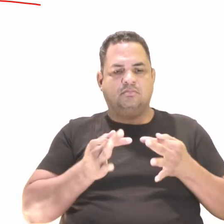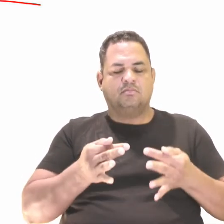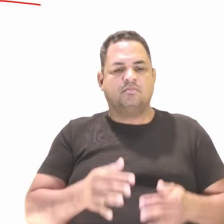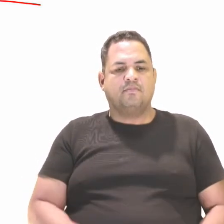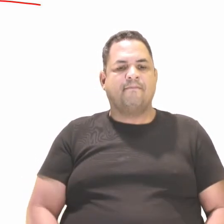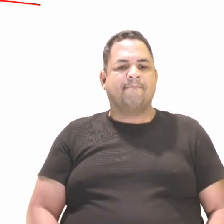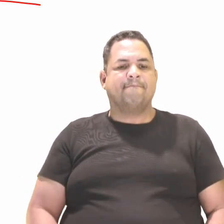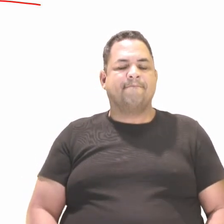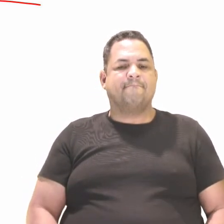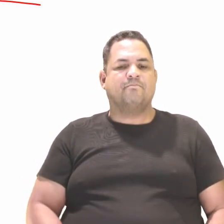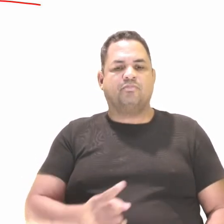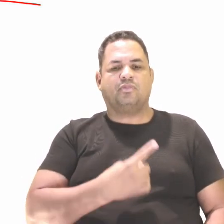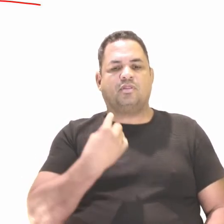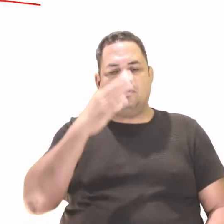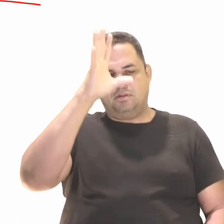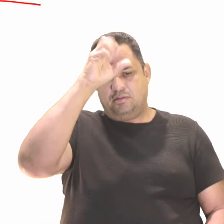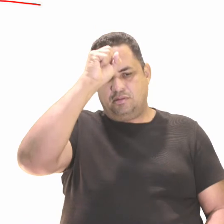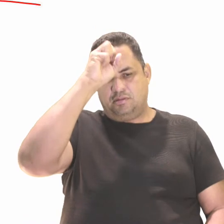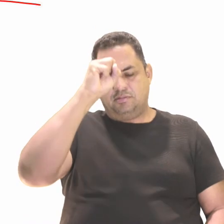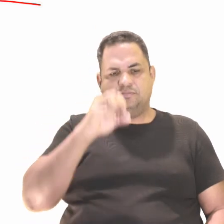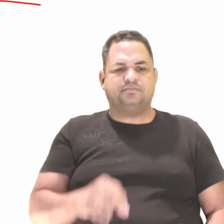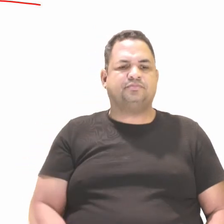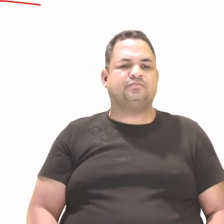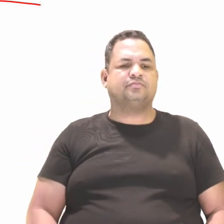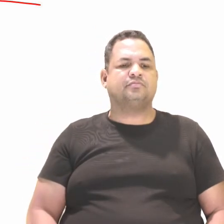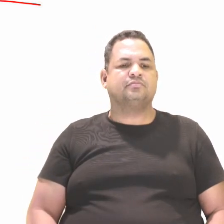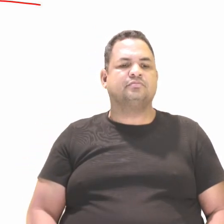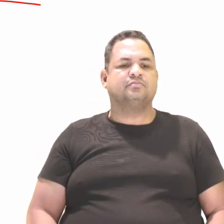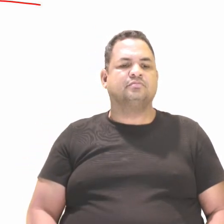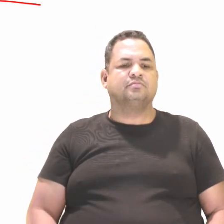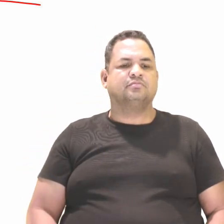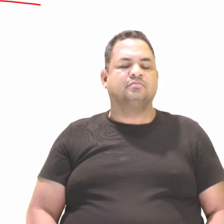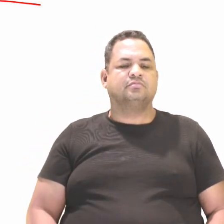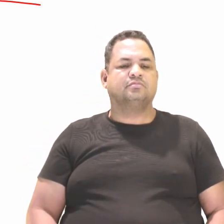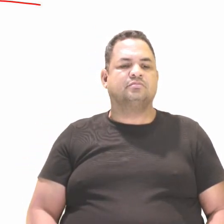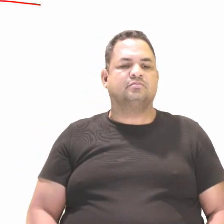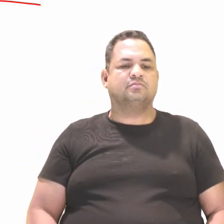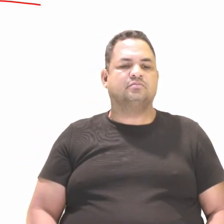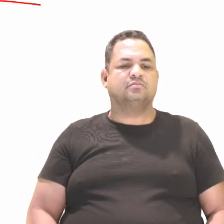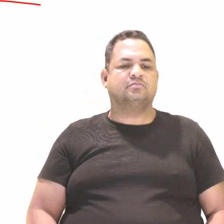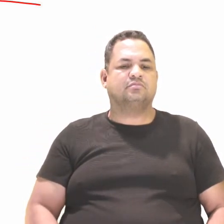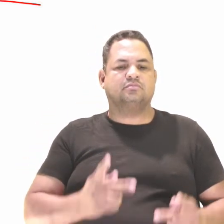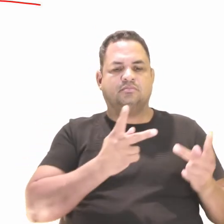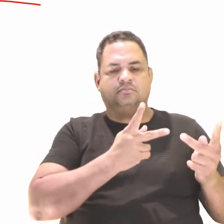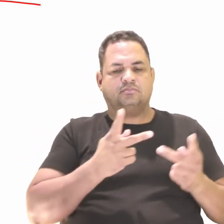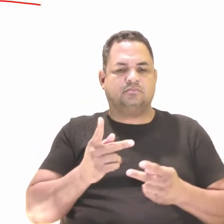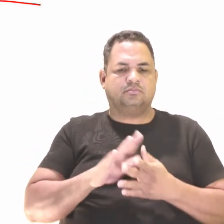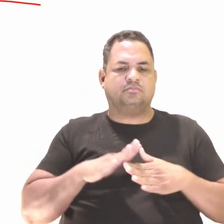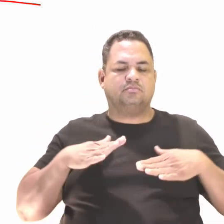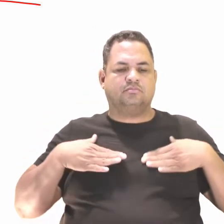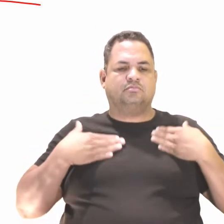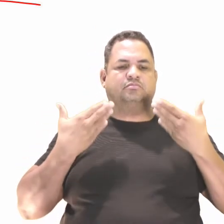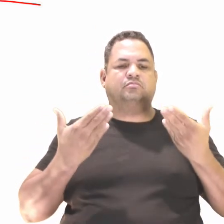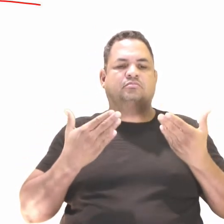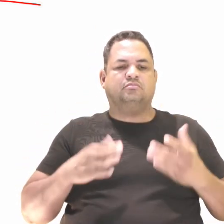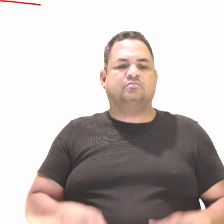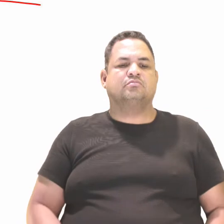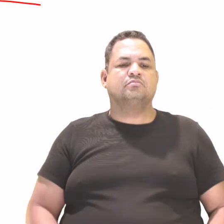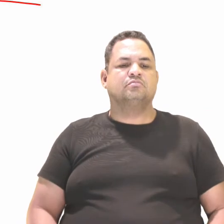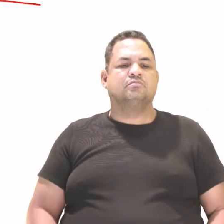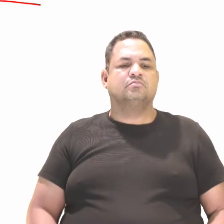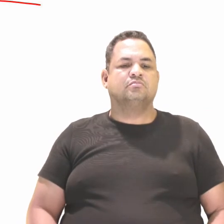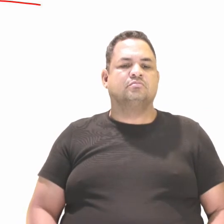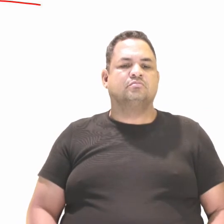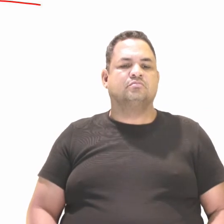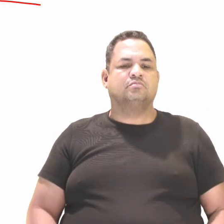aqui é sobre aquilo que a gente aprendeu naquela aula sobre birthday, né? Nos convites de aniversário, onde eles